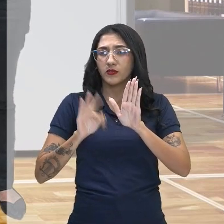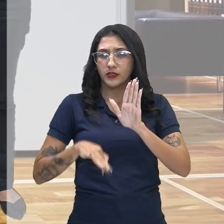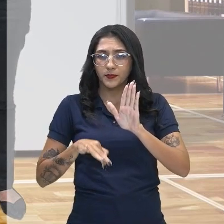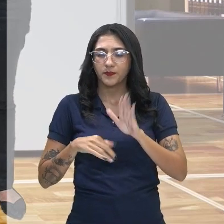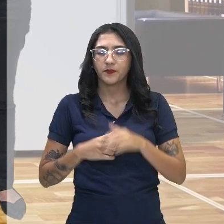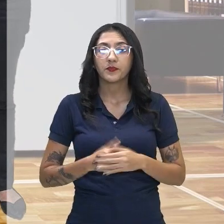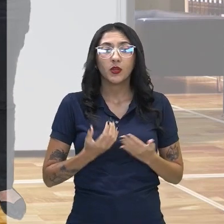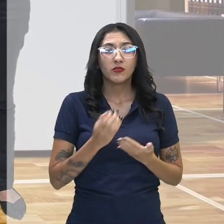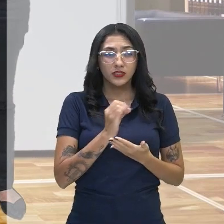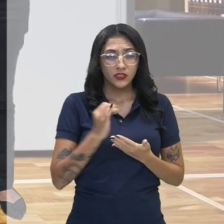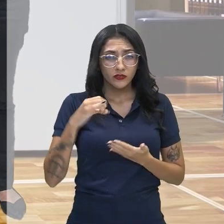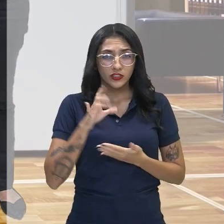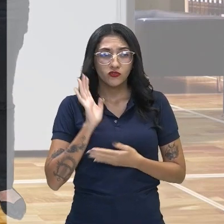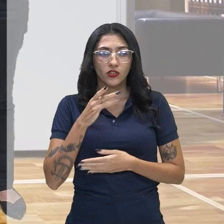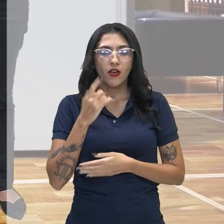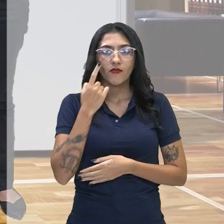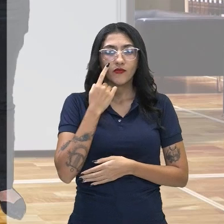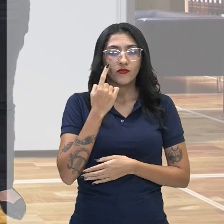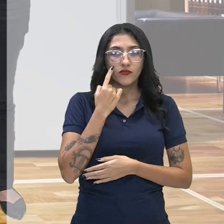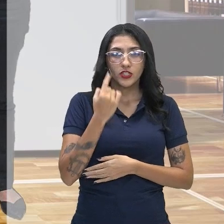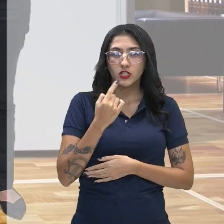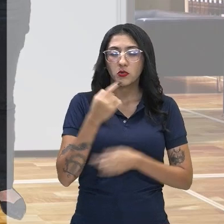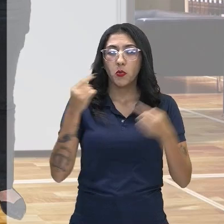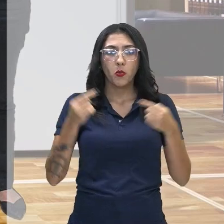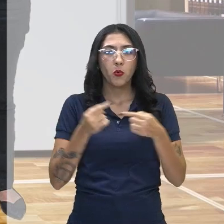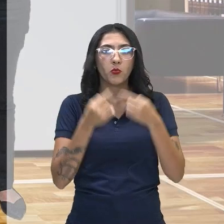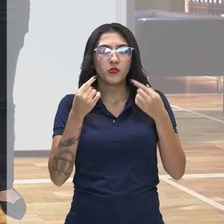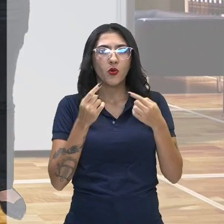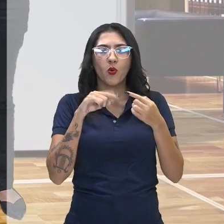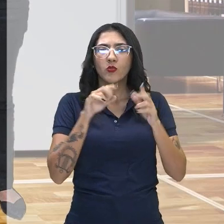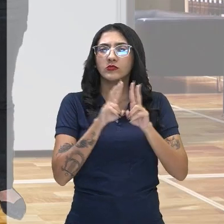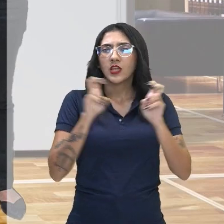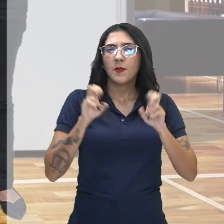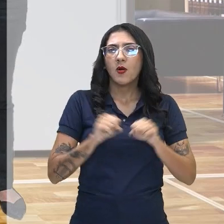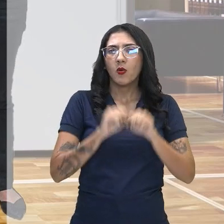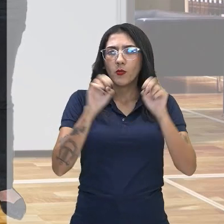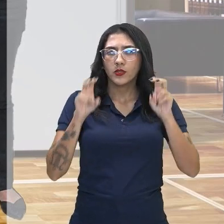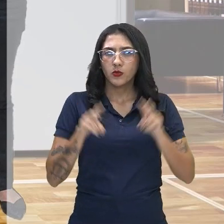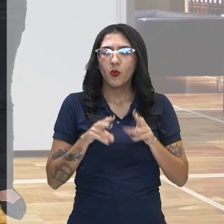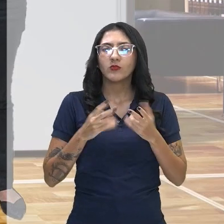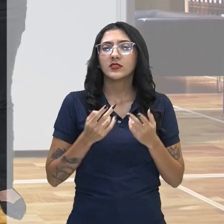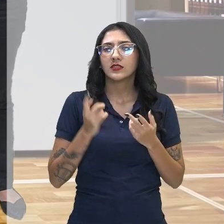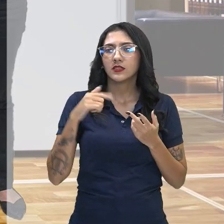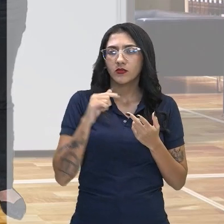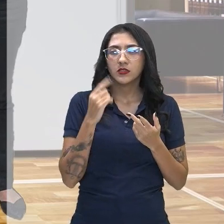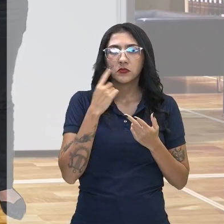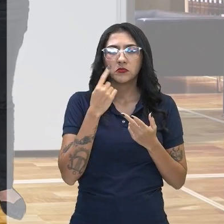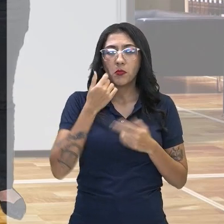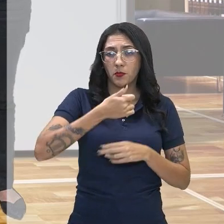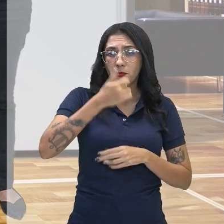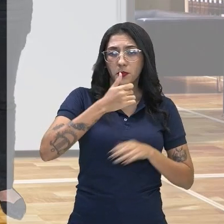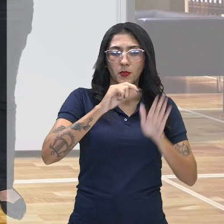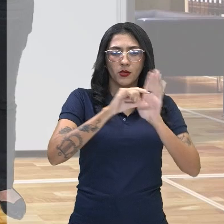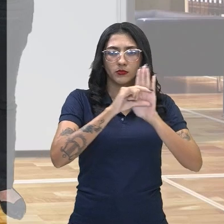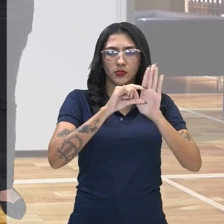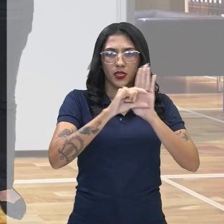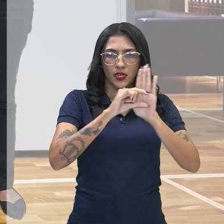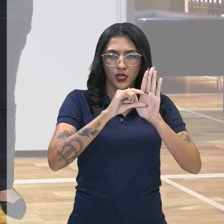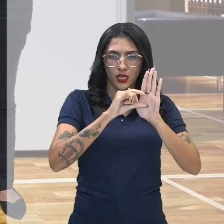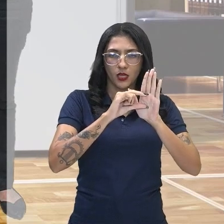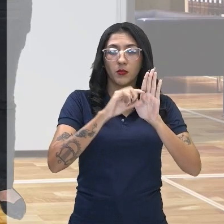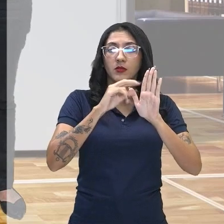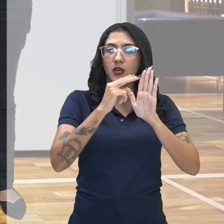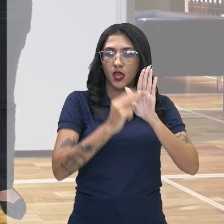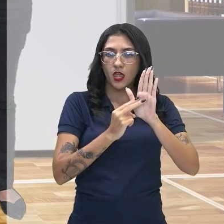confirmou que aquele assunto você já entendeu que é computer, você dá uma olhada no primeiro parágrafo e pula lá para o